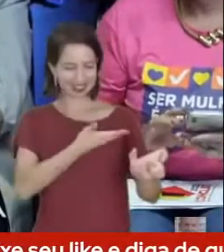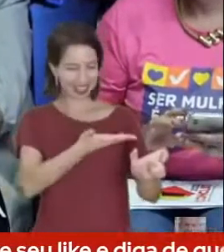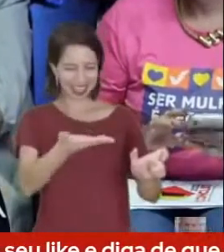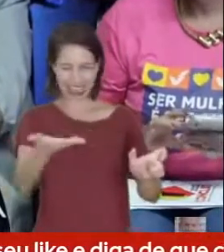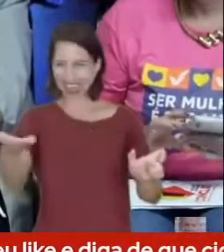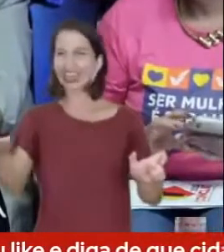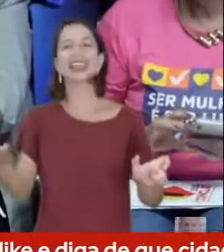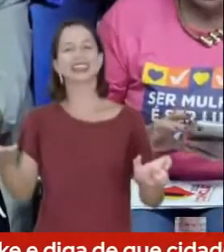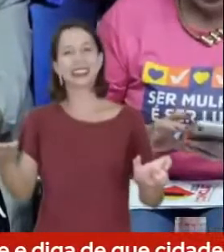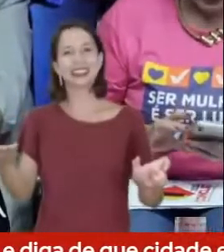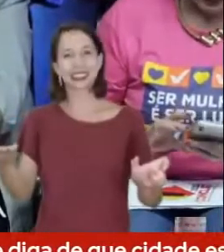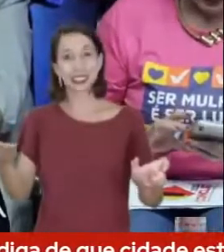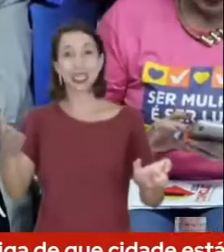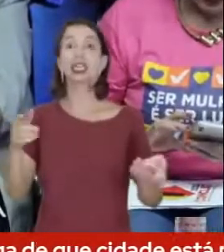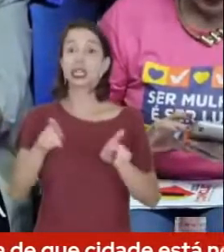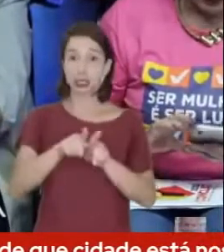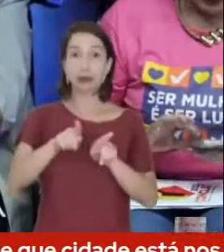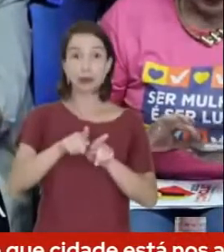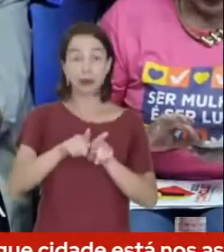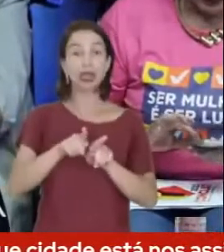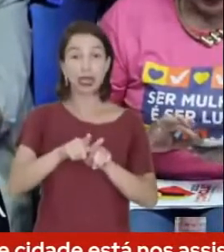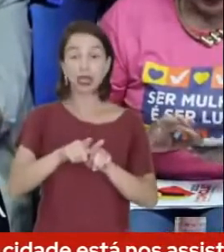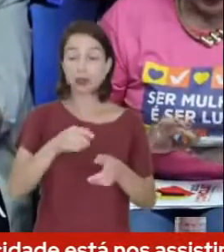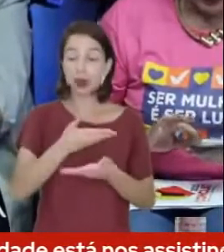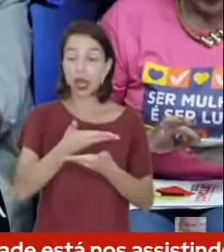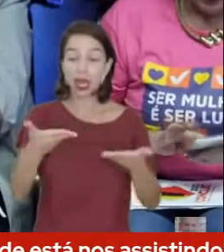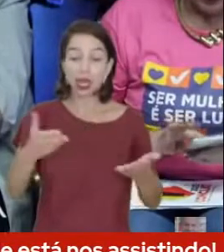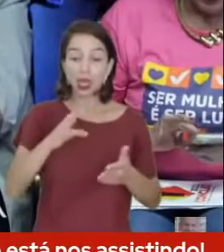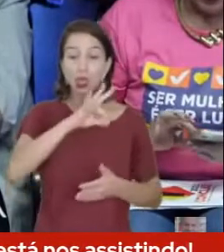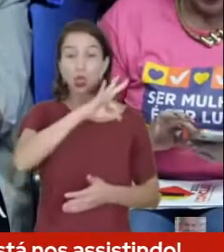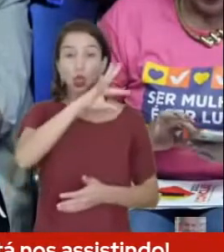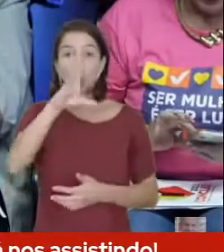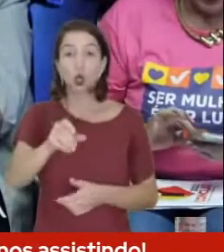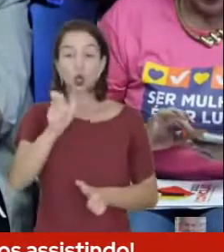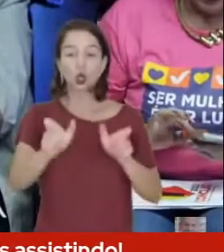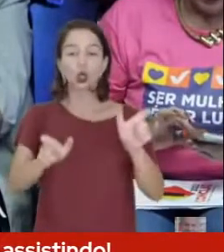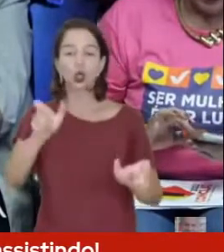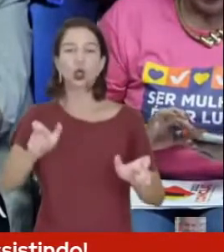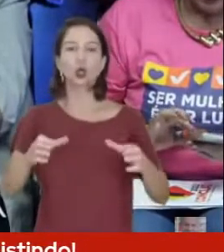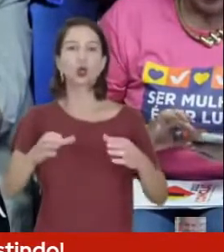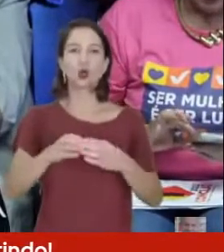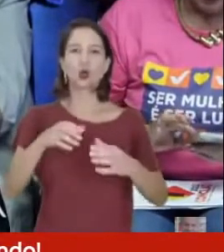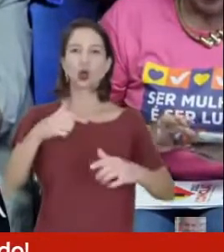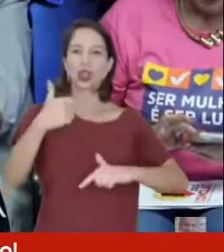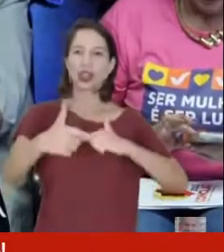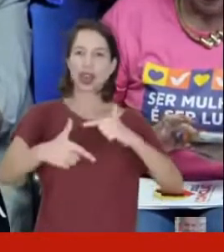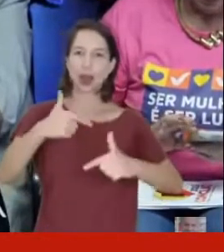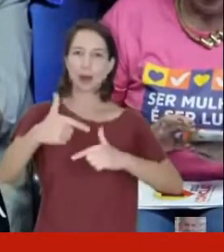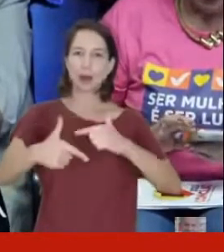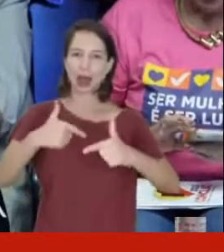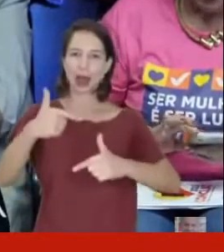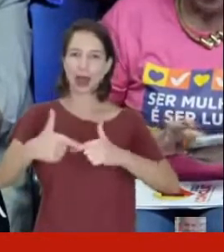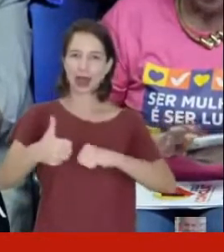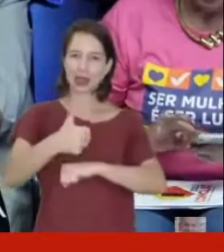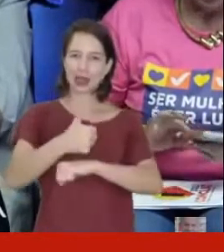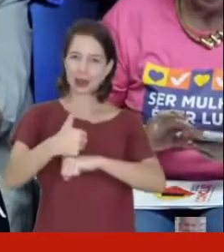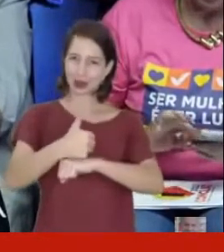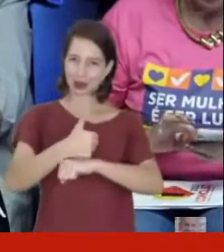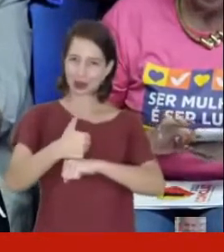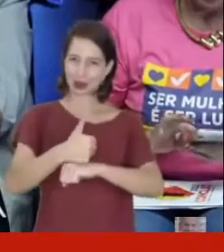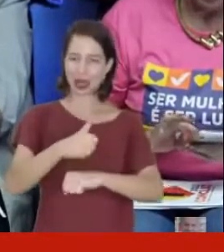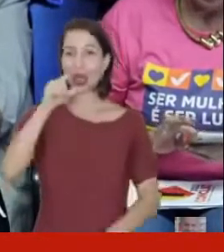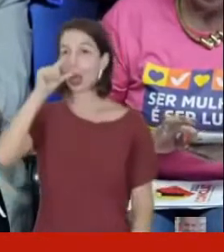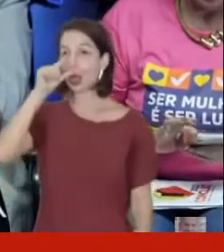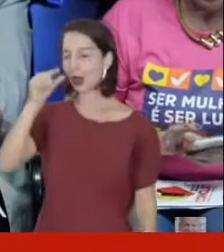te amo. Alckmin, parabéns por estar conosco nessa chapa maravilhosa. E a